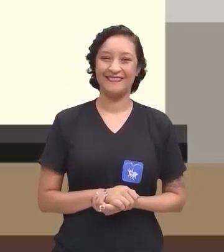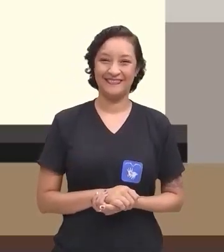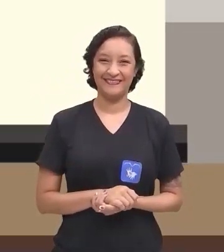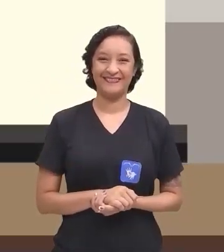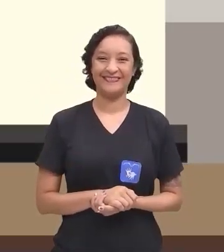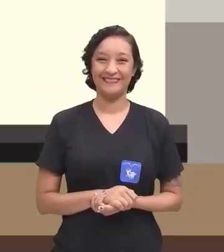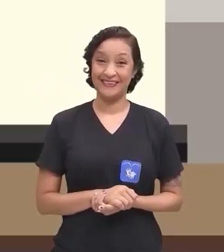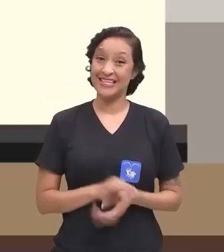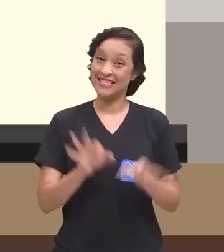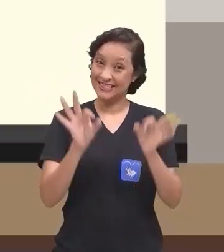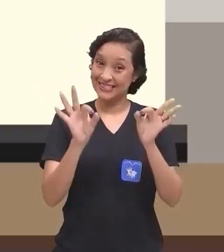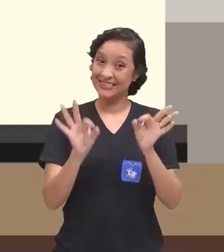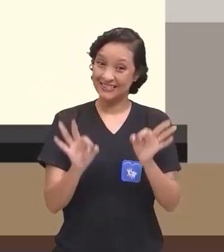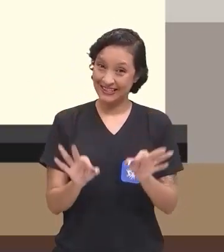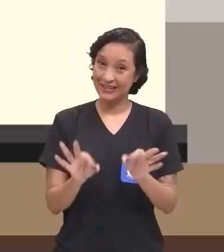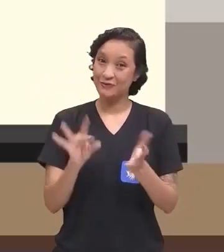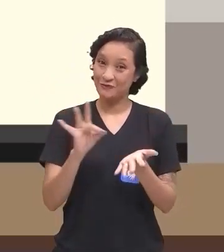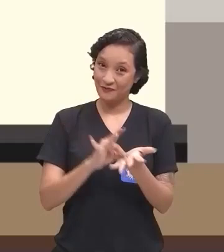Funciona